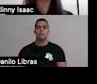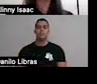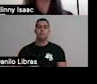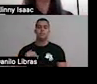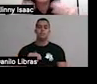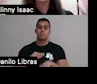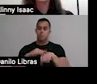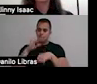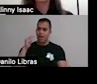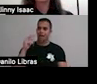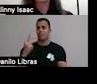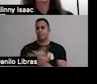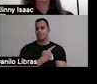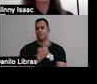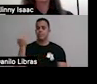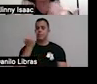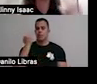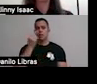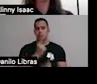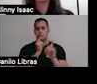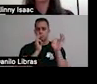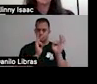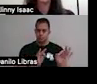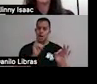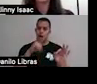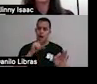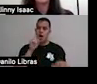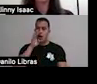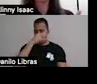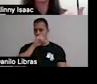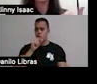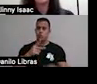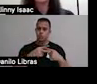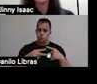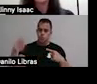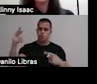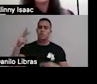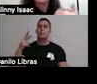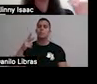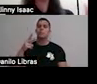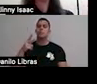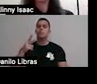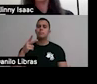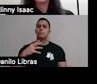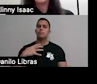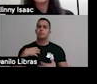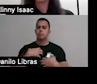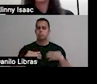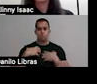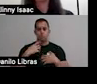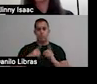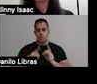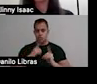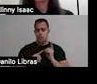relevantes, digamos assim, para o diagnóstico seria a persistência por cerca de 2 semanas de um humor deprimido, a anedonia, que é a perda